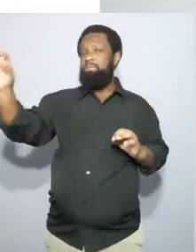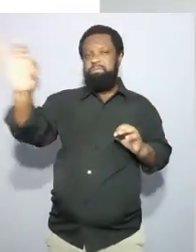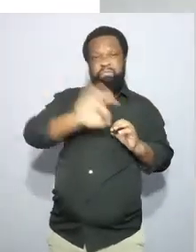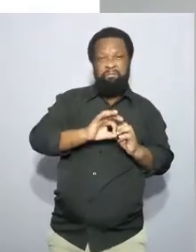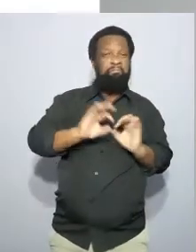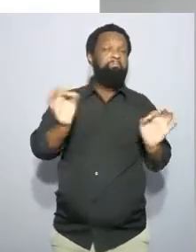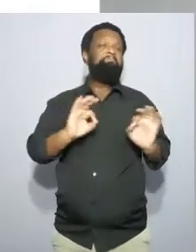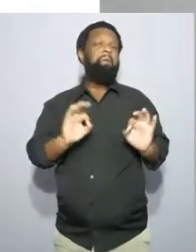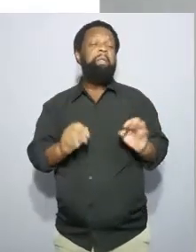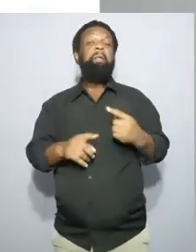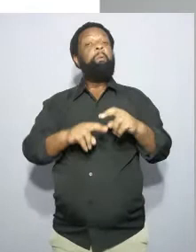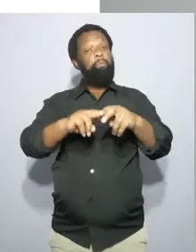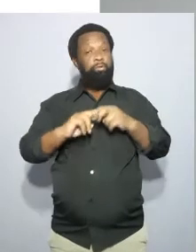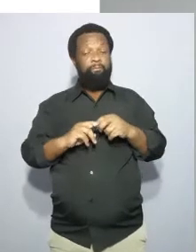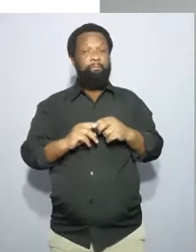isso,